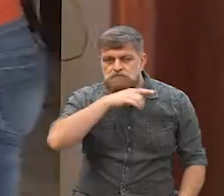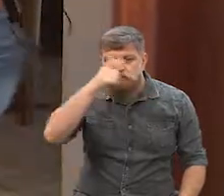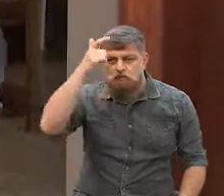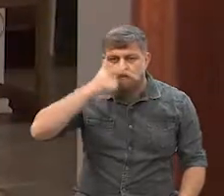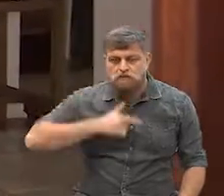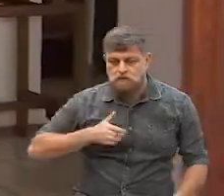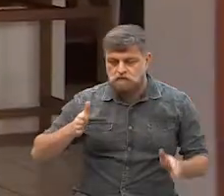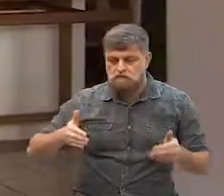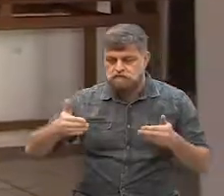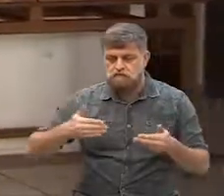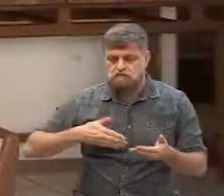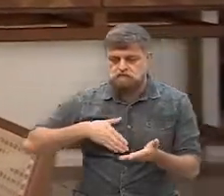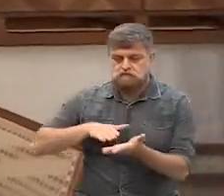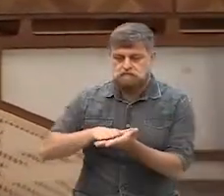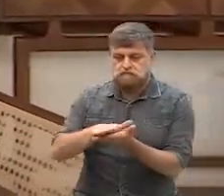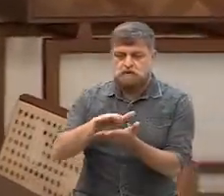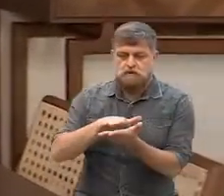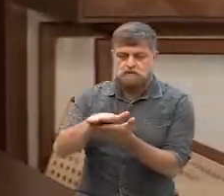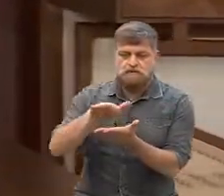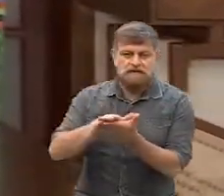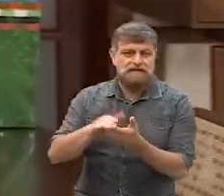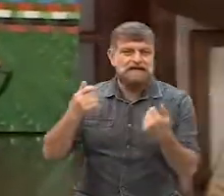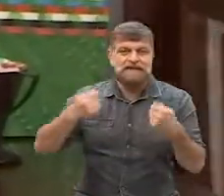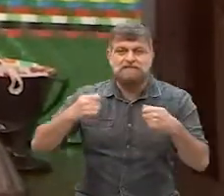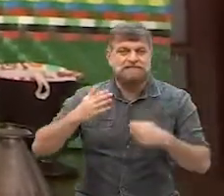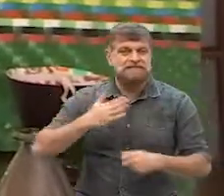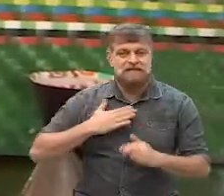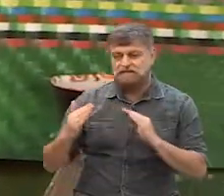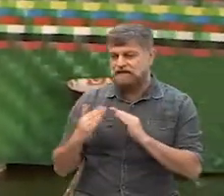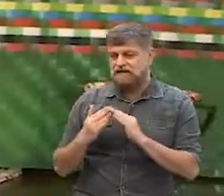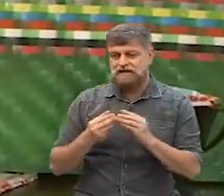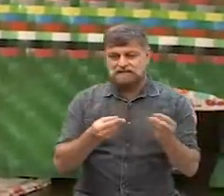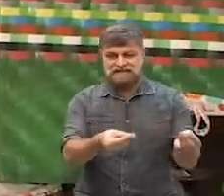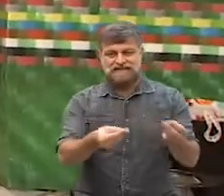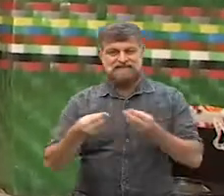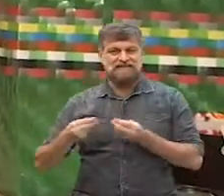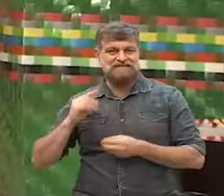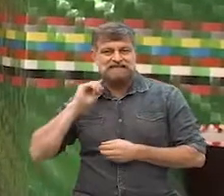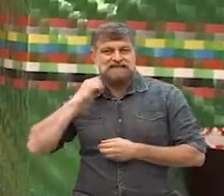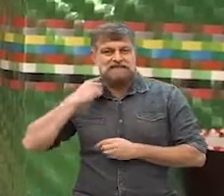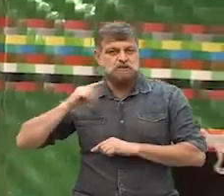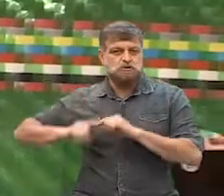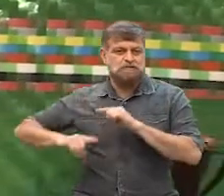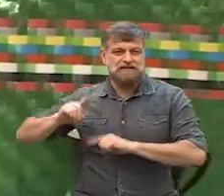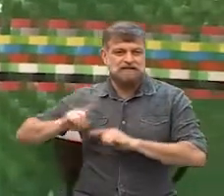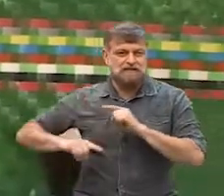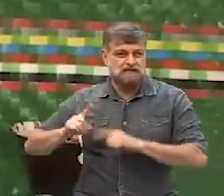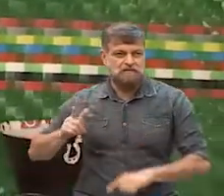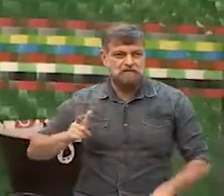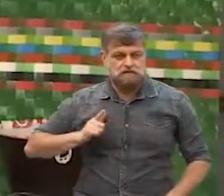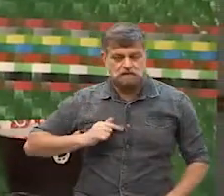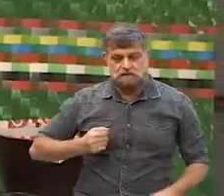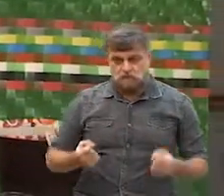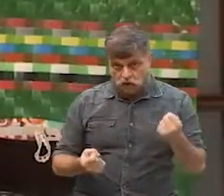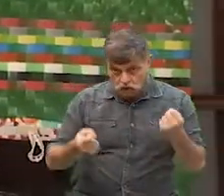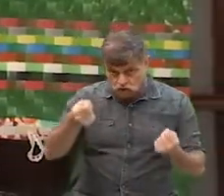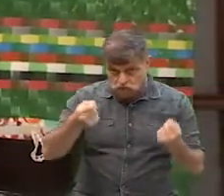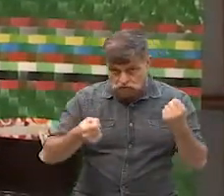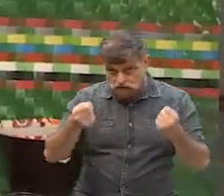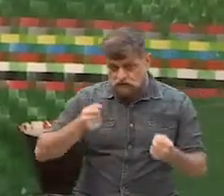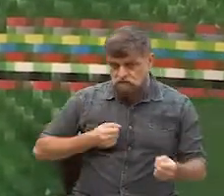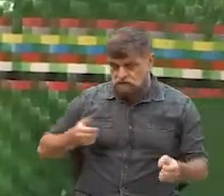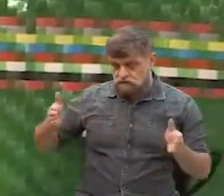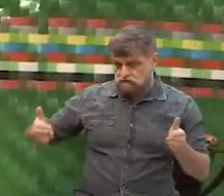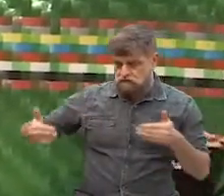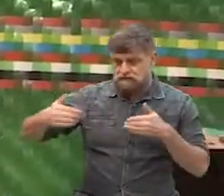não trazer a embalagem de isopor para casa. Vai gerar um esforço de eu ter isso no carro, mas com o